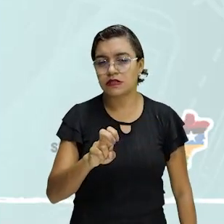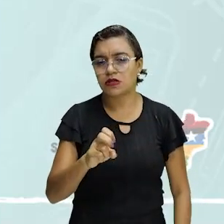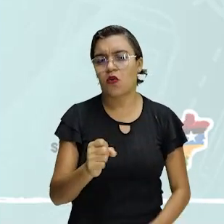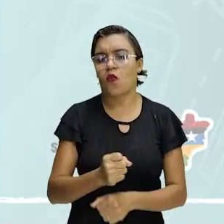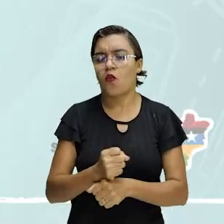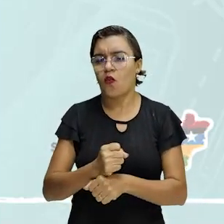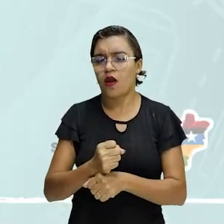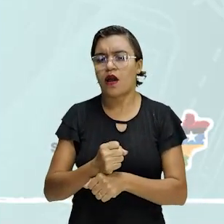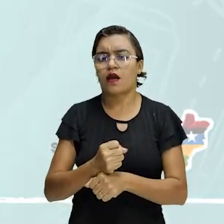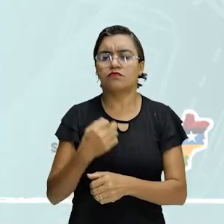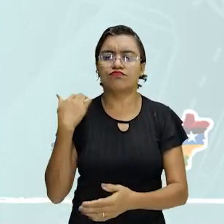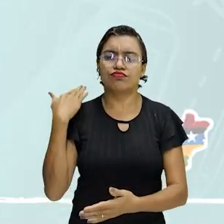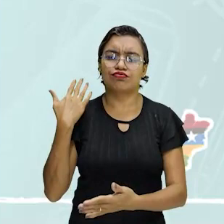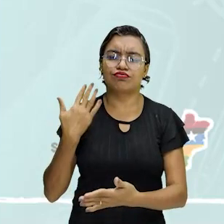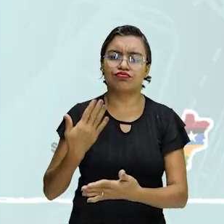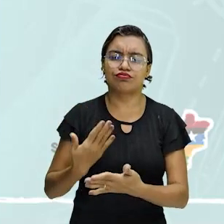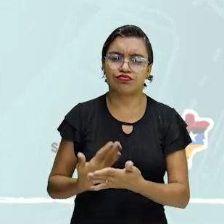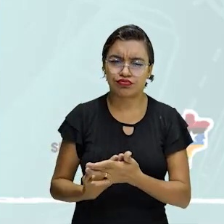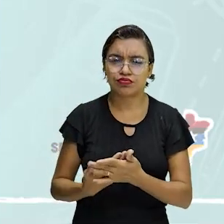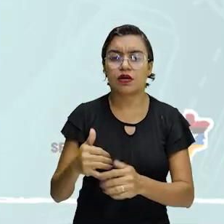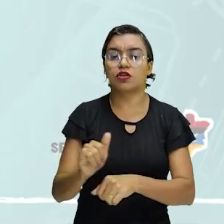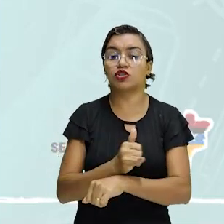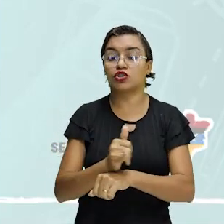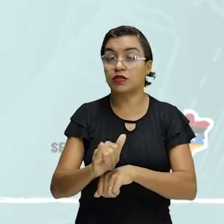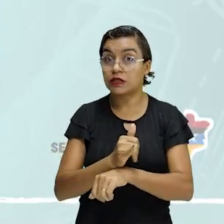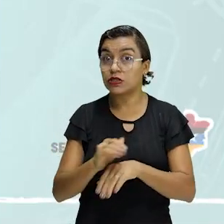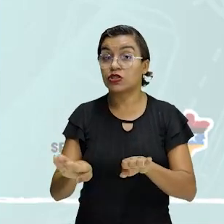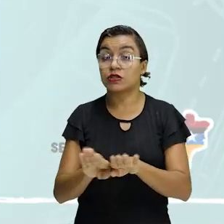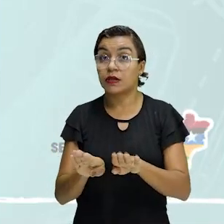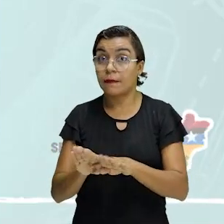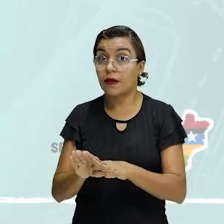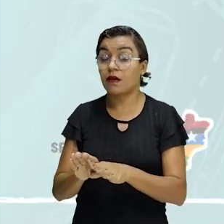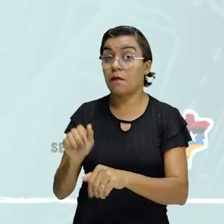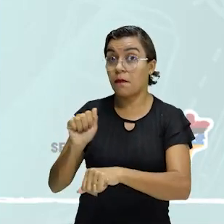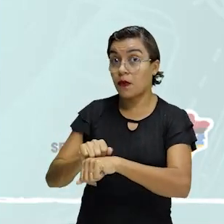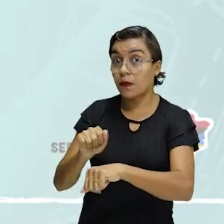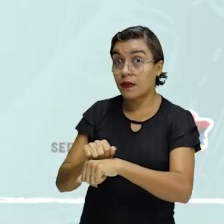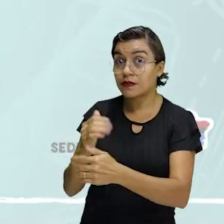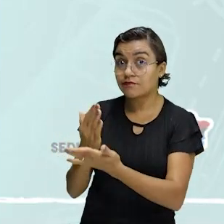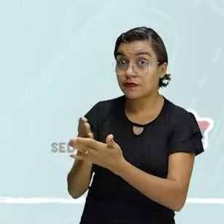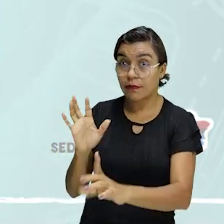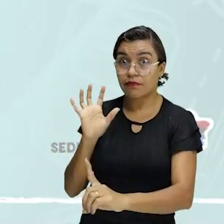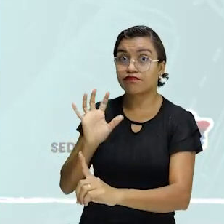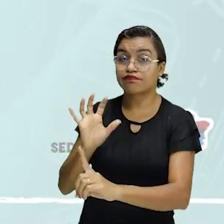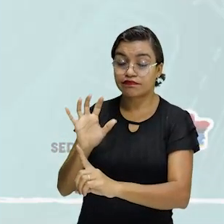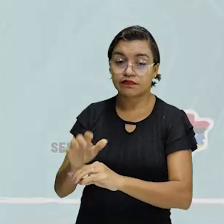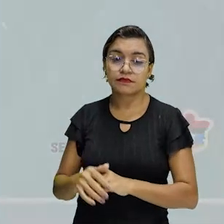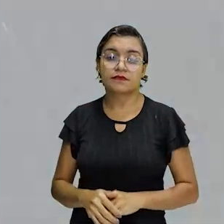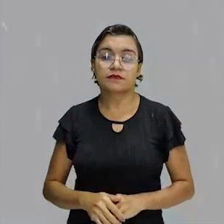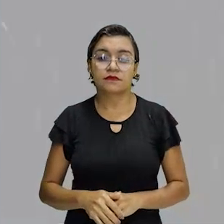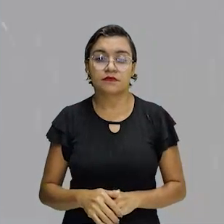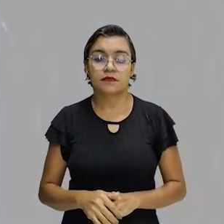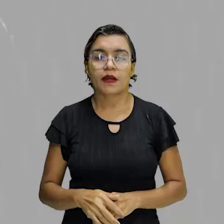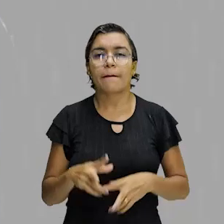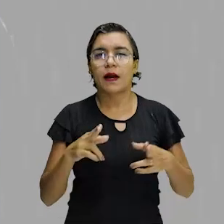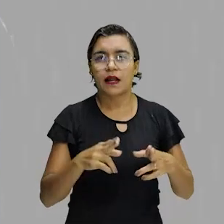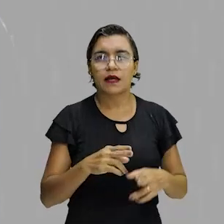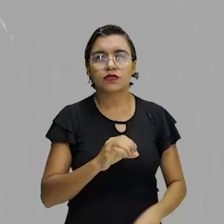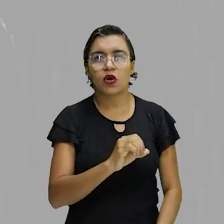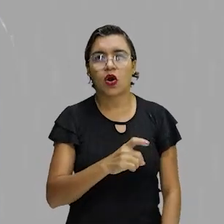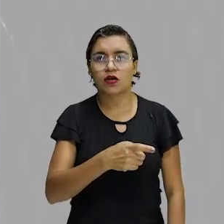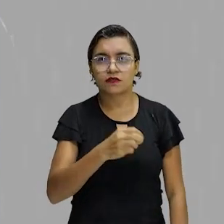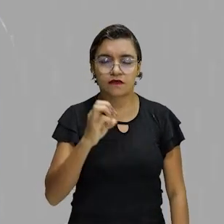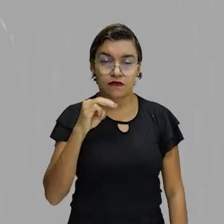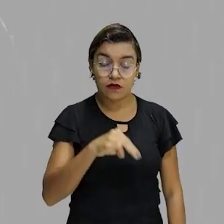mais diversificadas estratégias para combater a pobreza no mundo, assim também como a Oxfam, né? Então elas são muito parceiras, muito